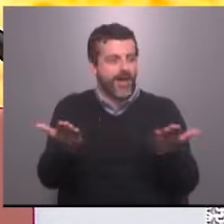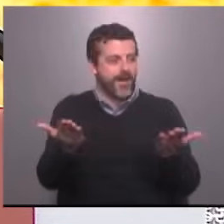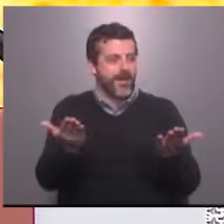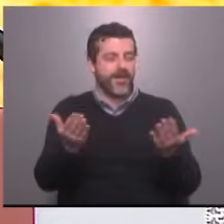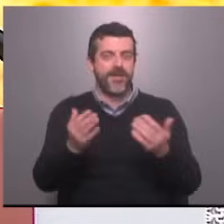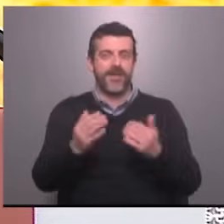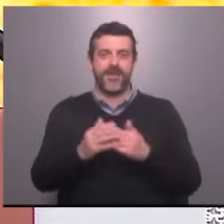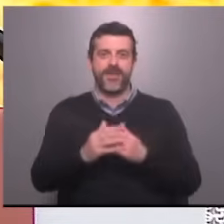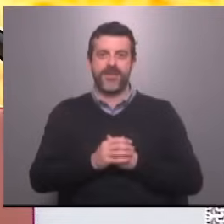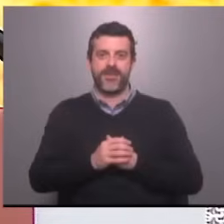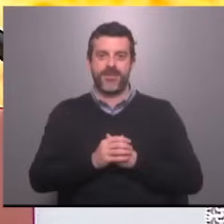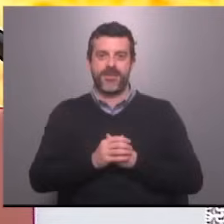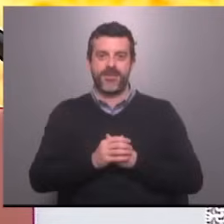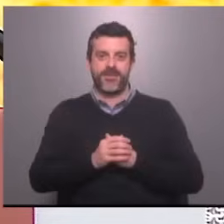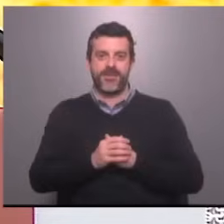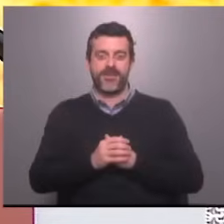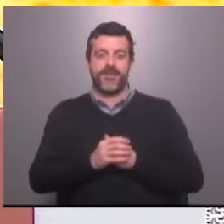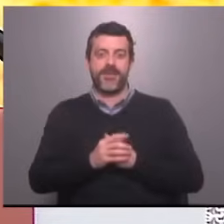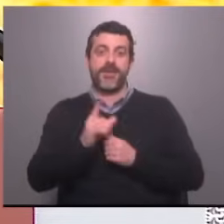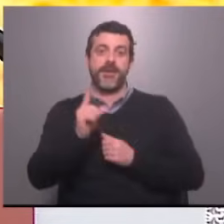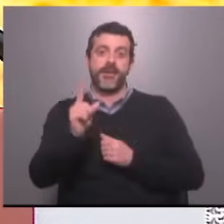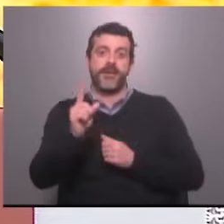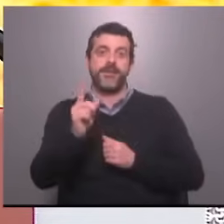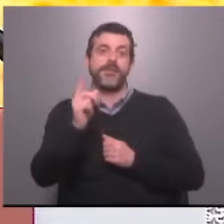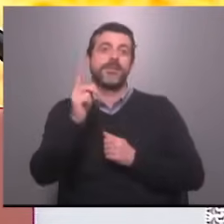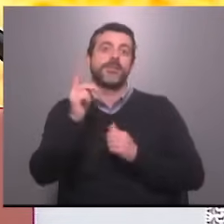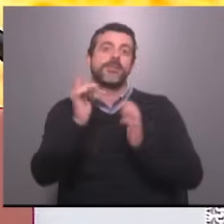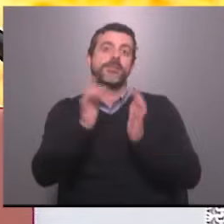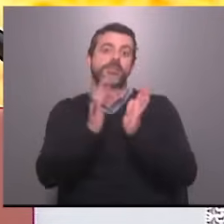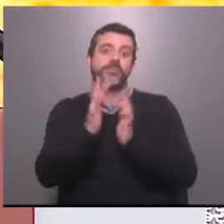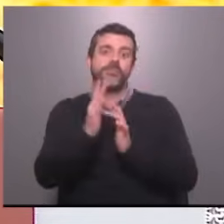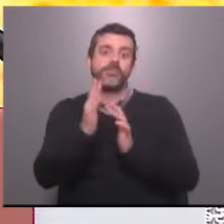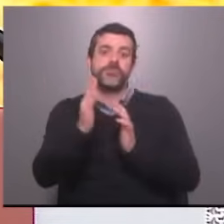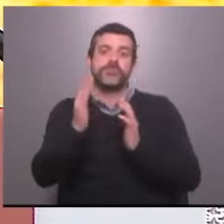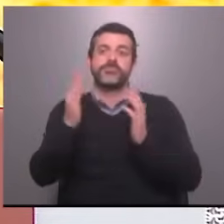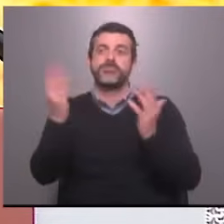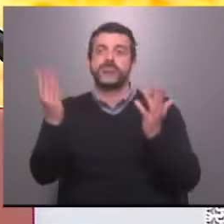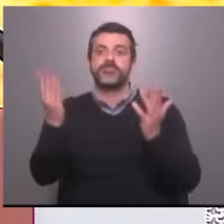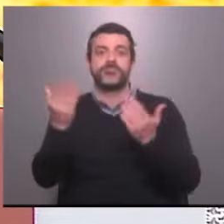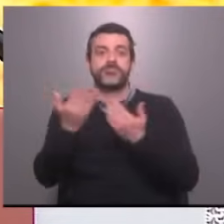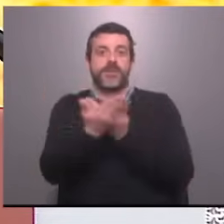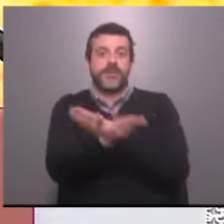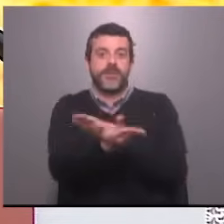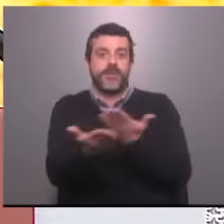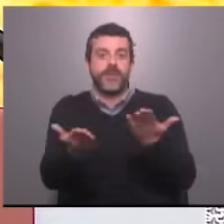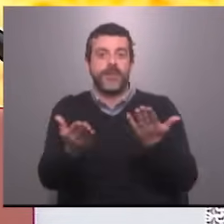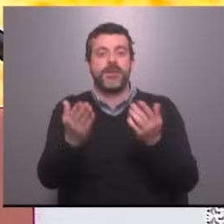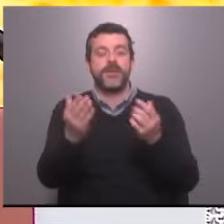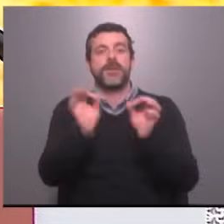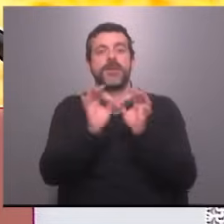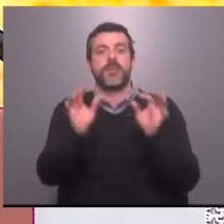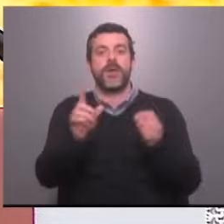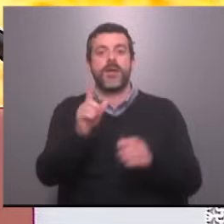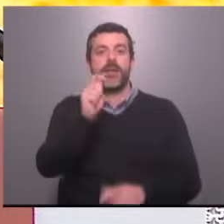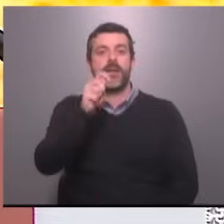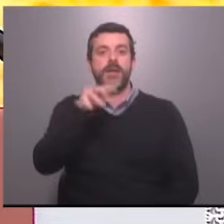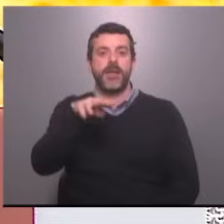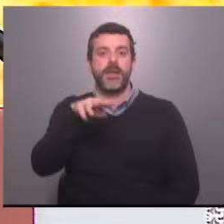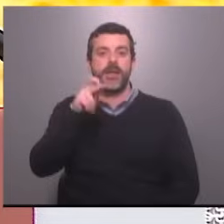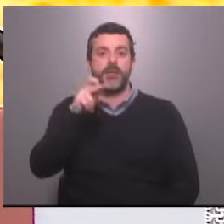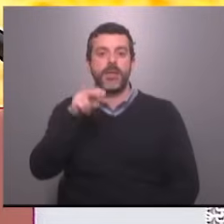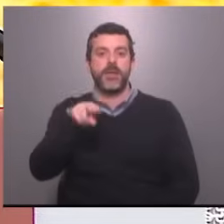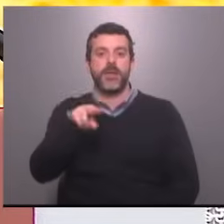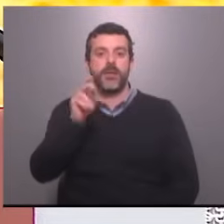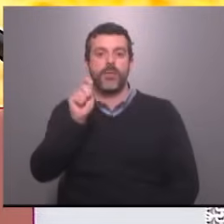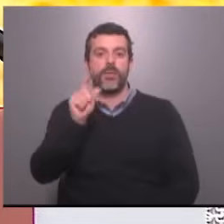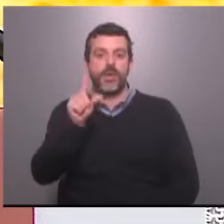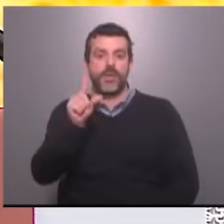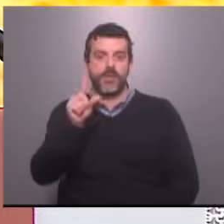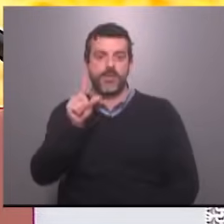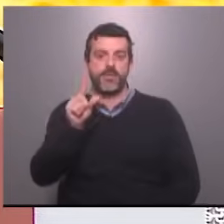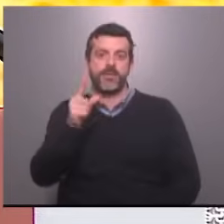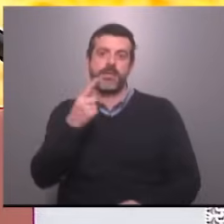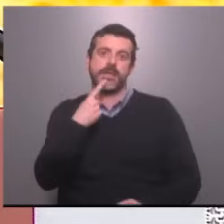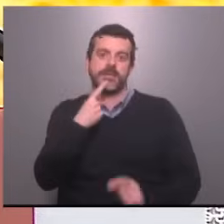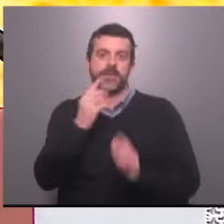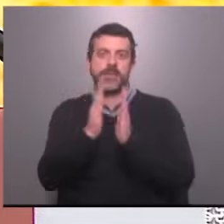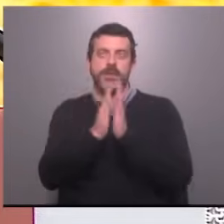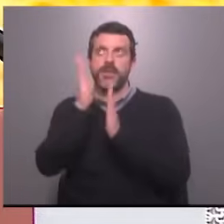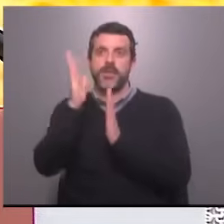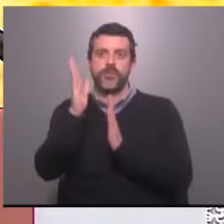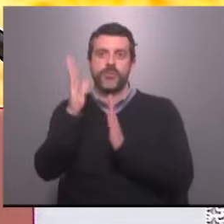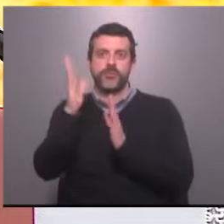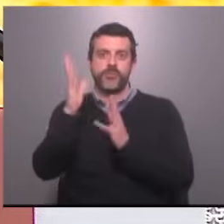Porque Jesus se faz presente no meio de nós. Porque Ele vem à nossa vida como Emmanuel, o Deus